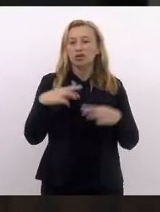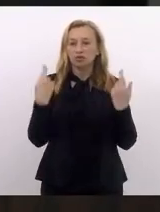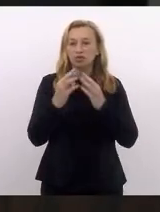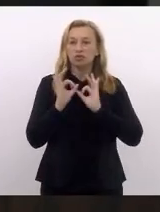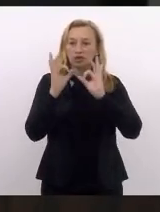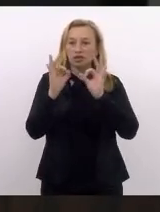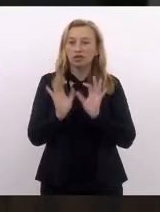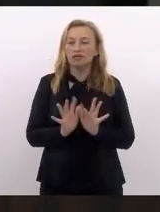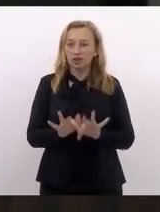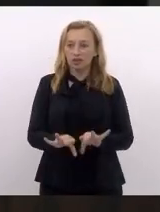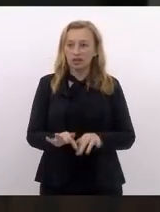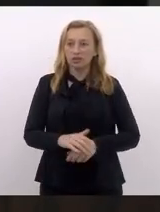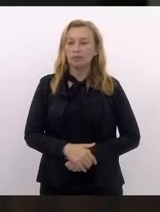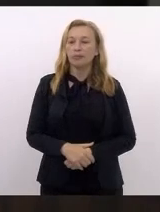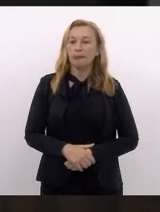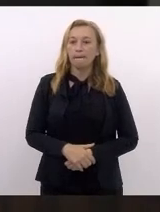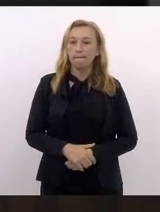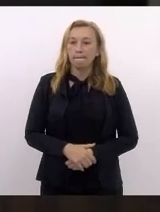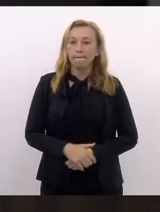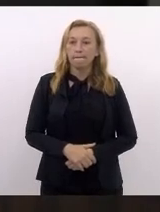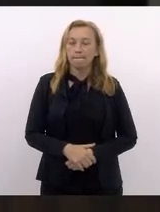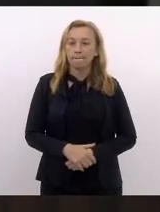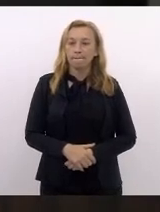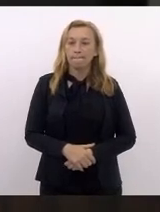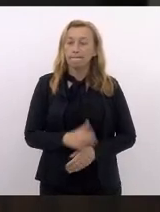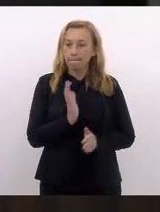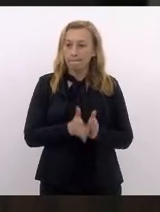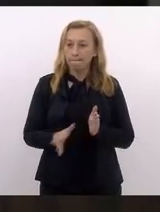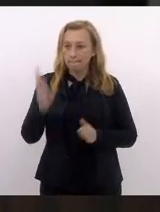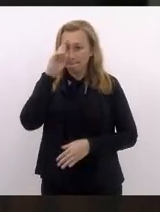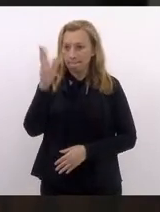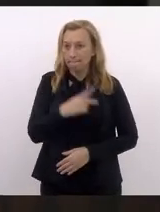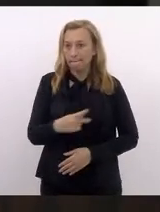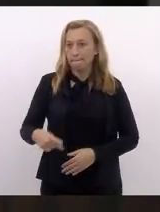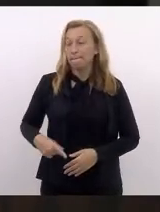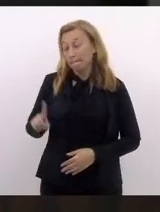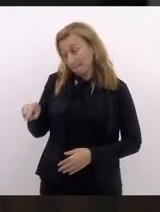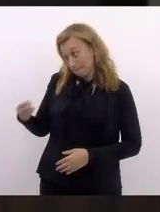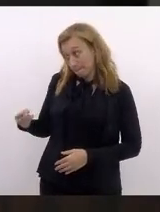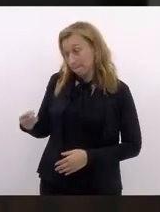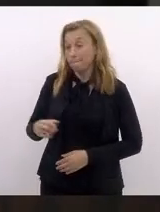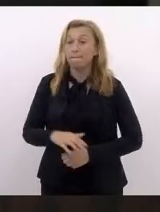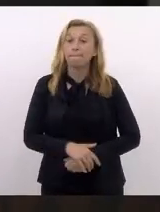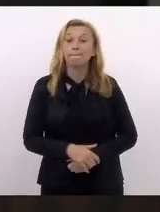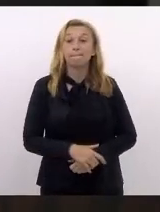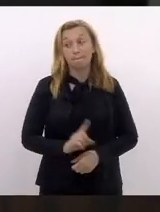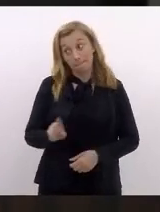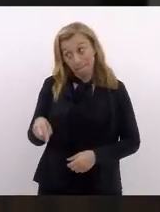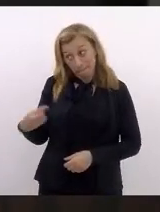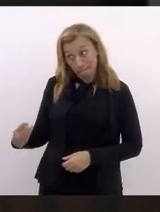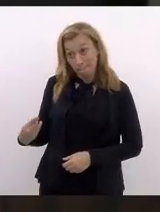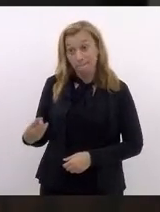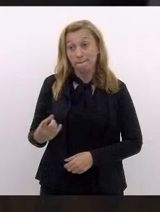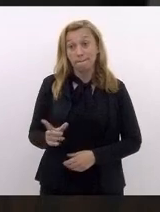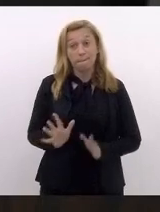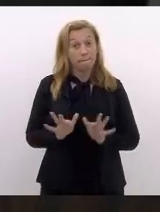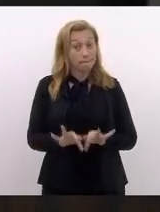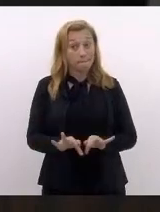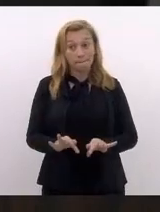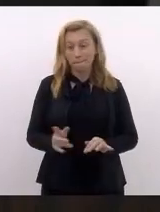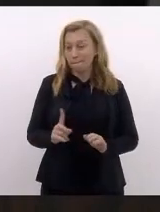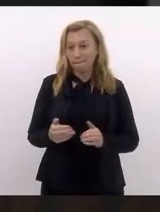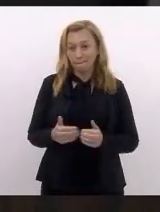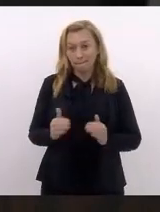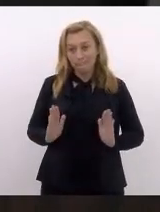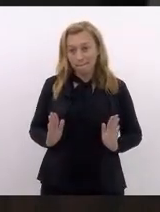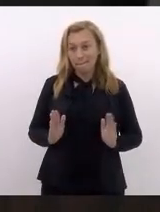gerada o dia mesmo está encerrada e pela ordem seu presidente depois de hoje tá fechado